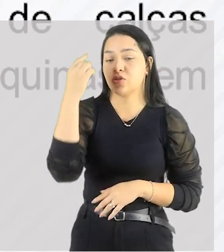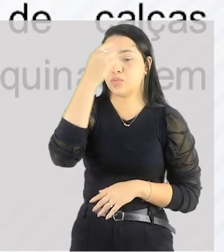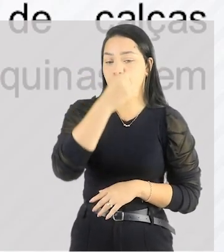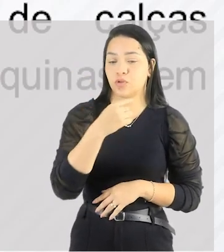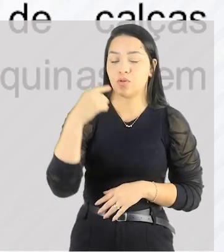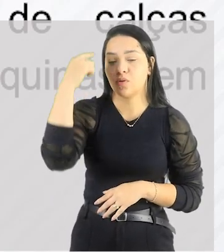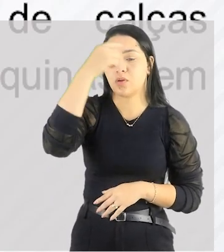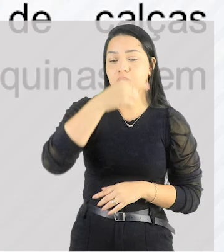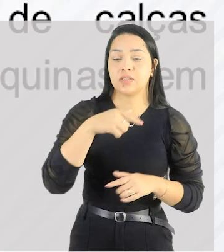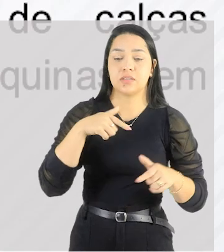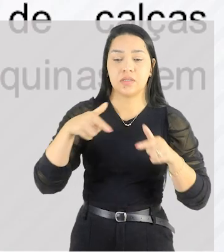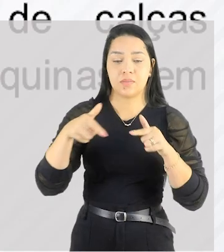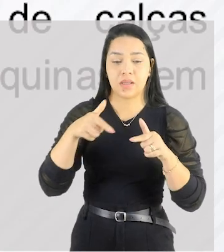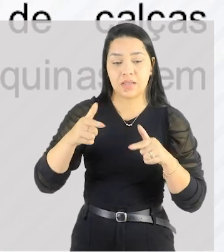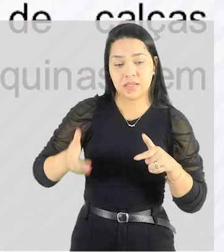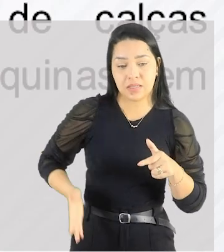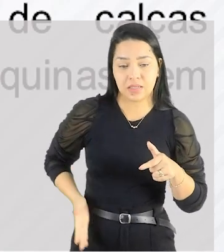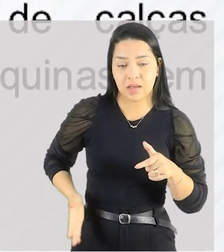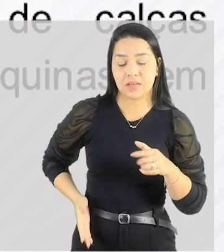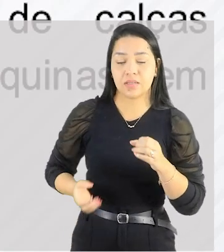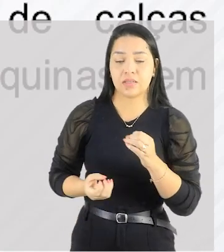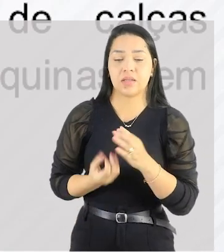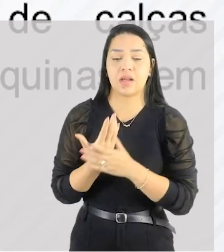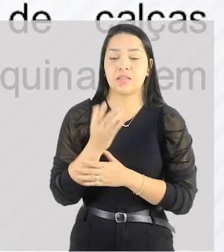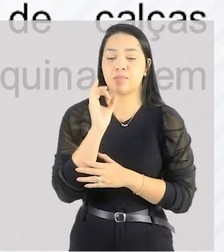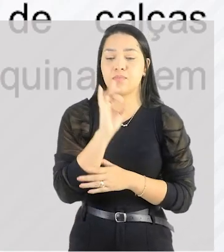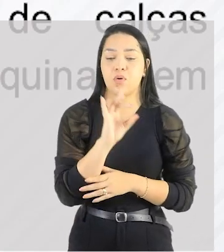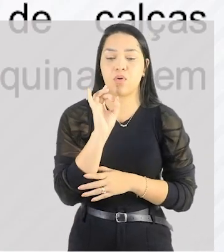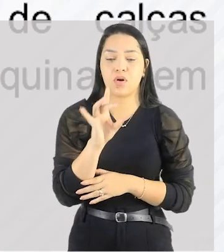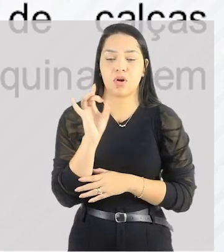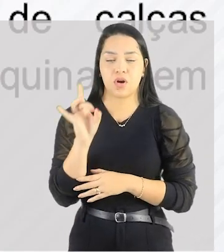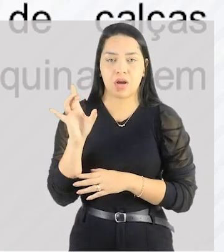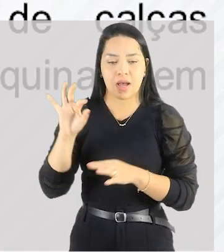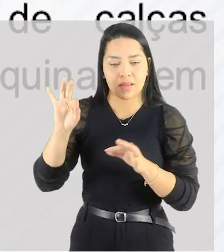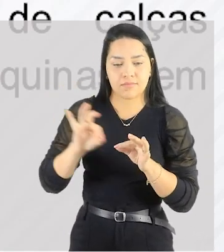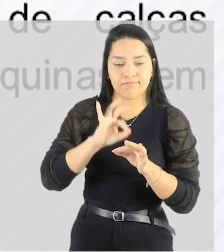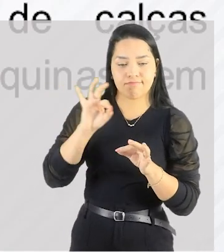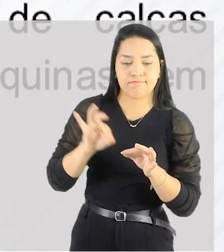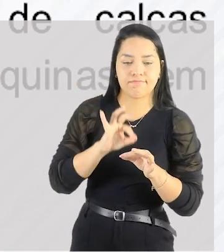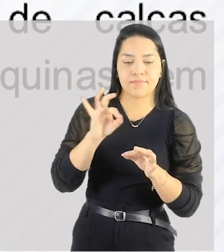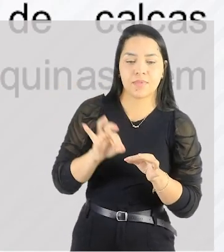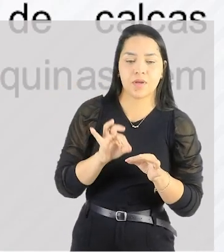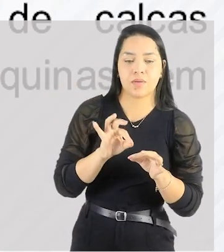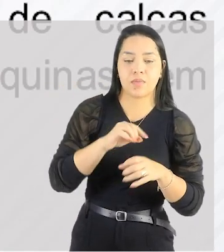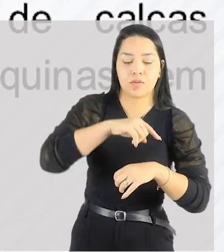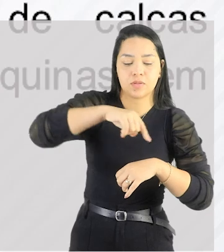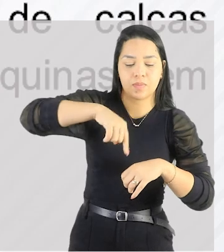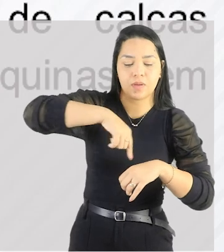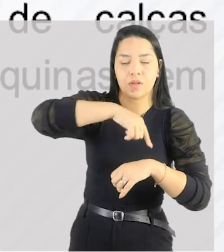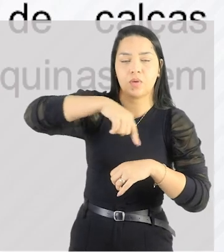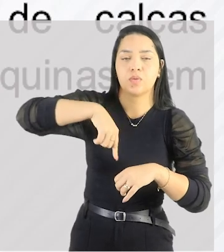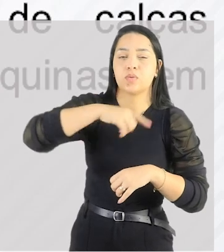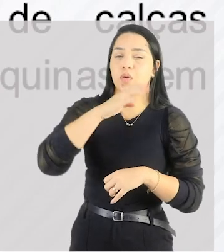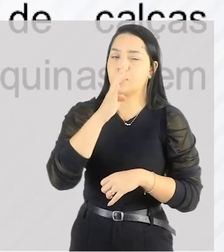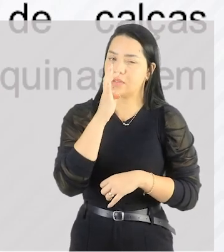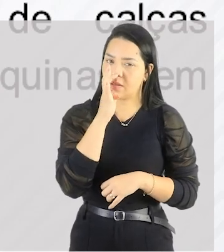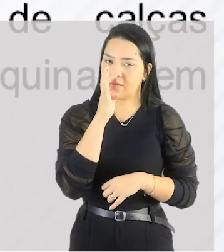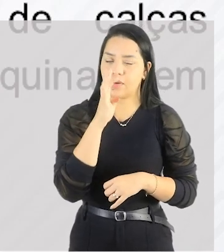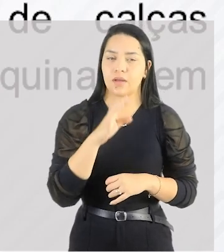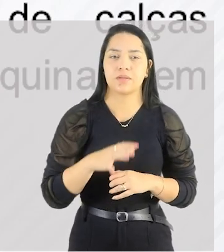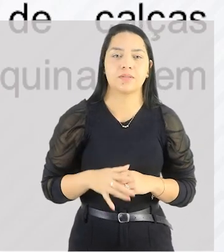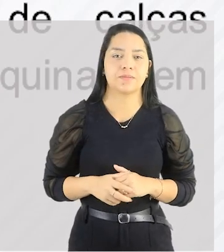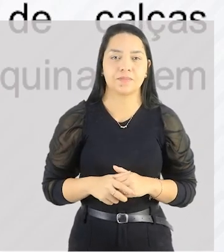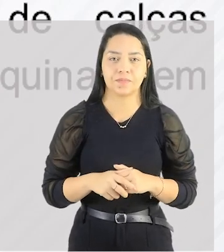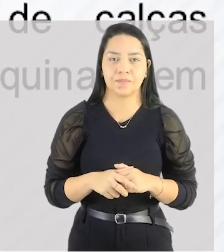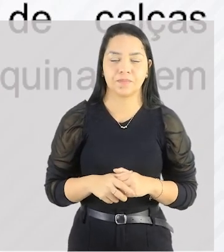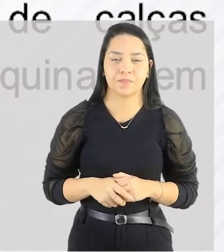divisão. Na tabela estão indicadas as quantidades de horas trabalhadas e de